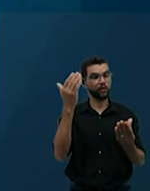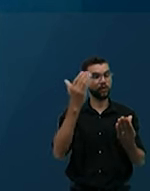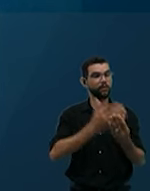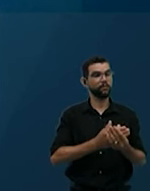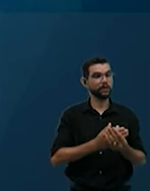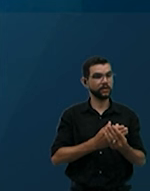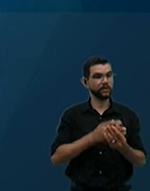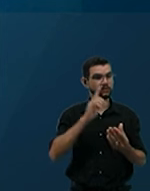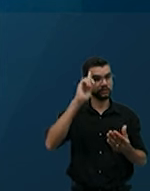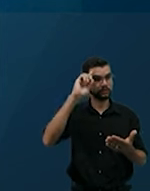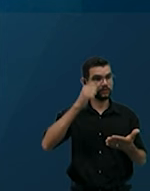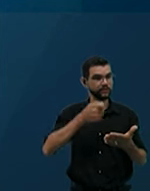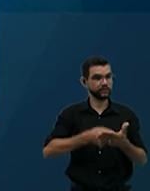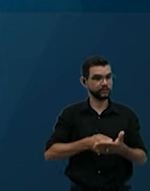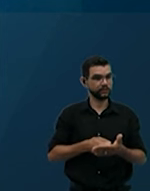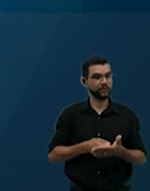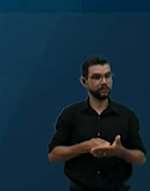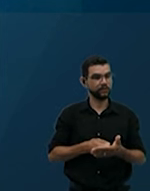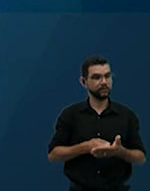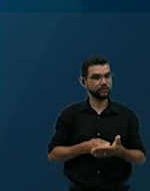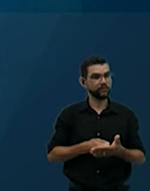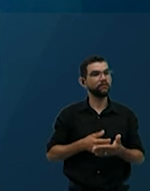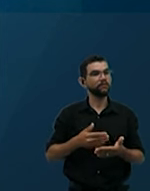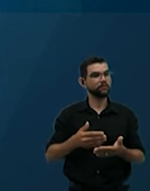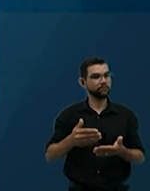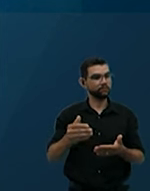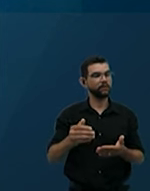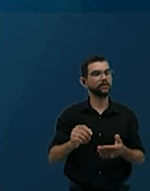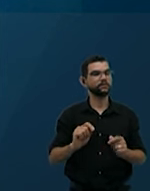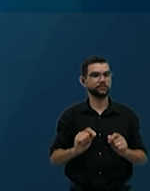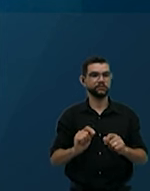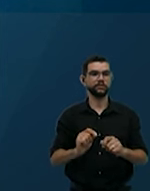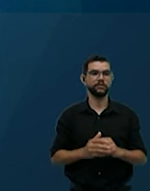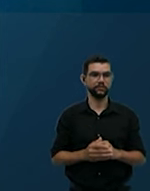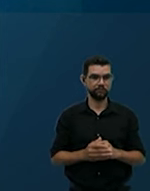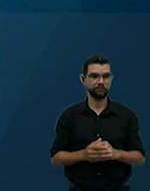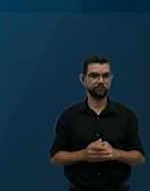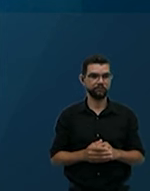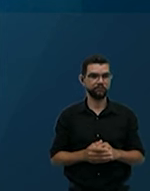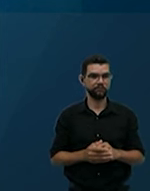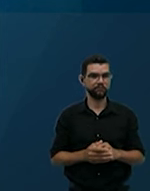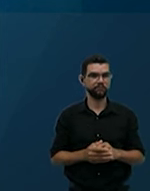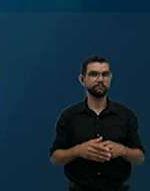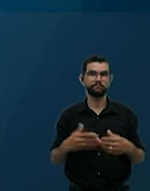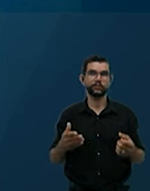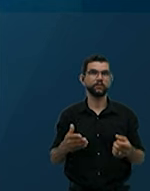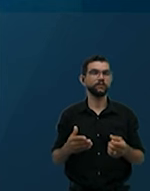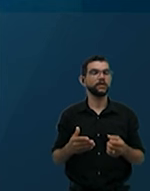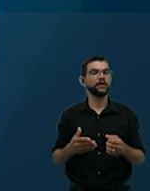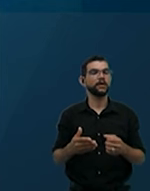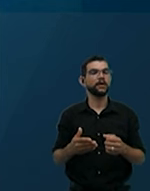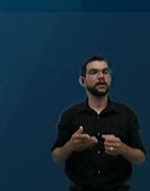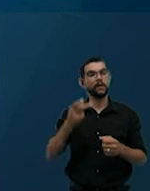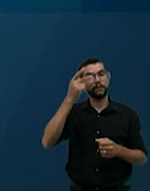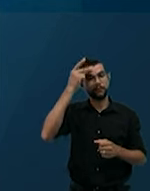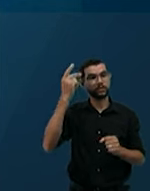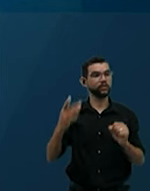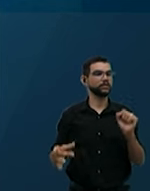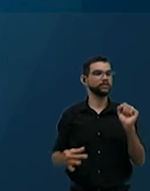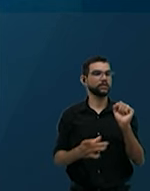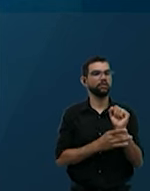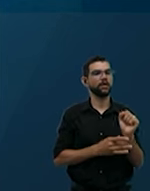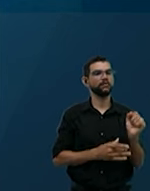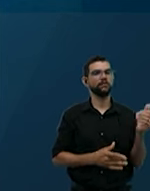trazendo fatos. Excelências, nenhum segurado vai até o INSS.